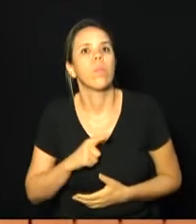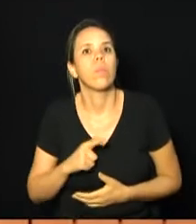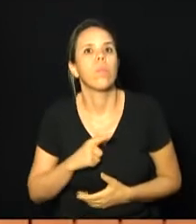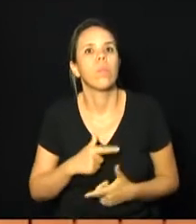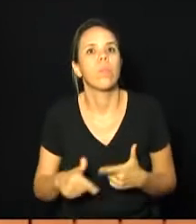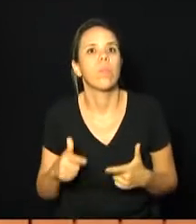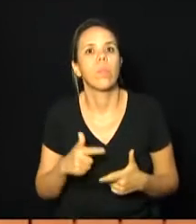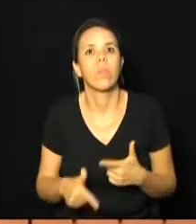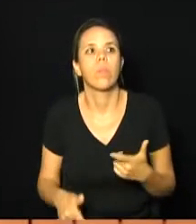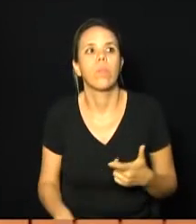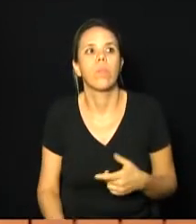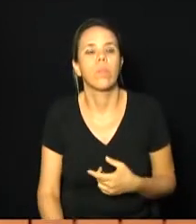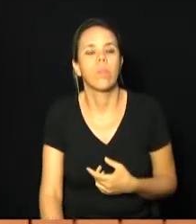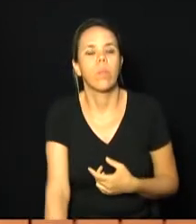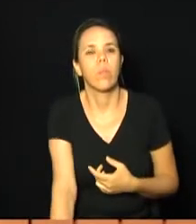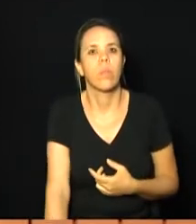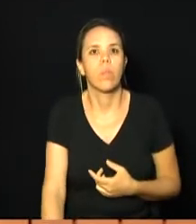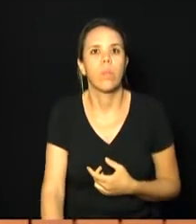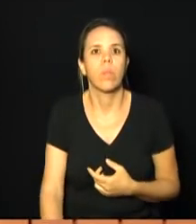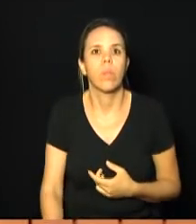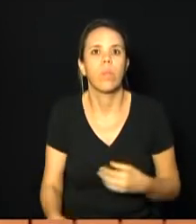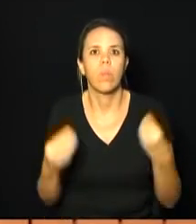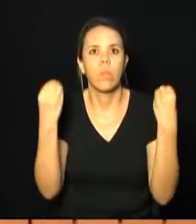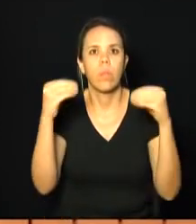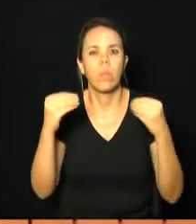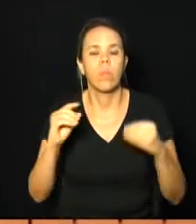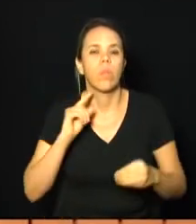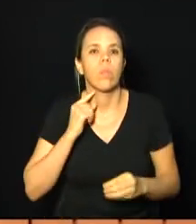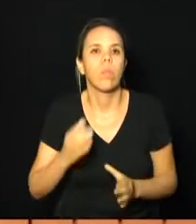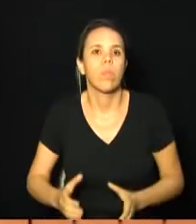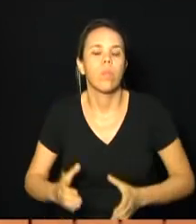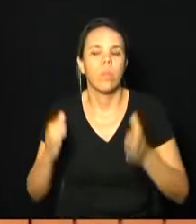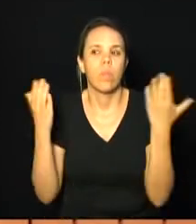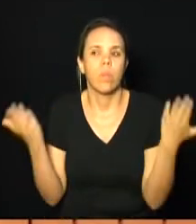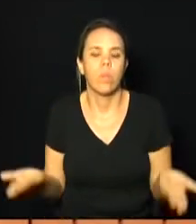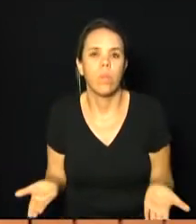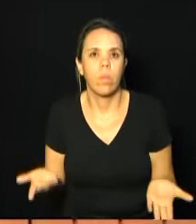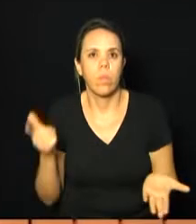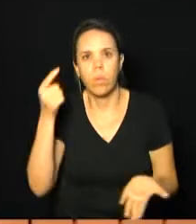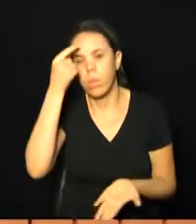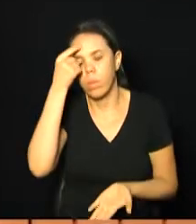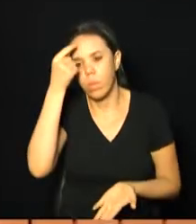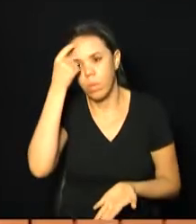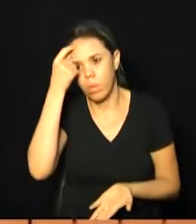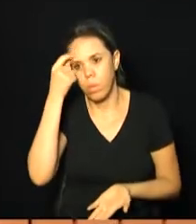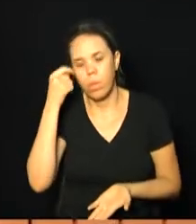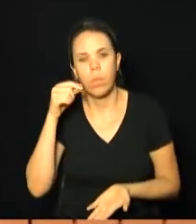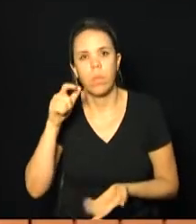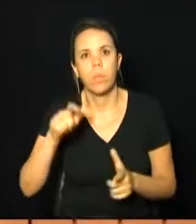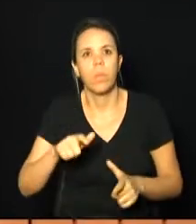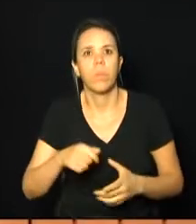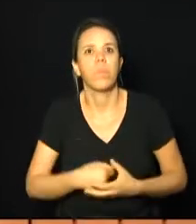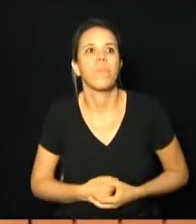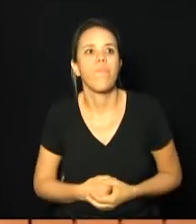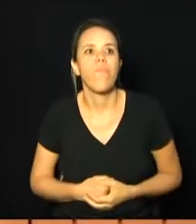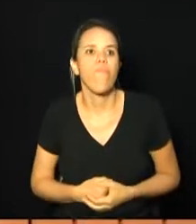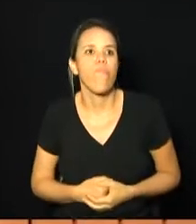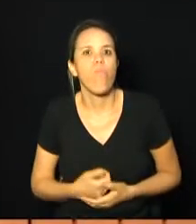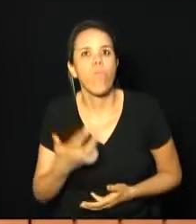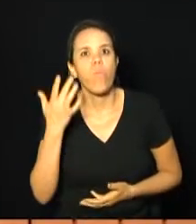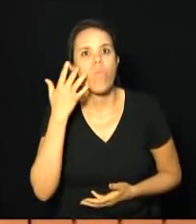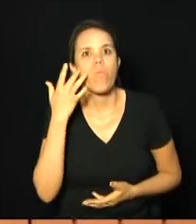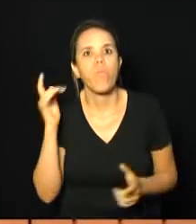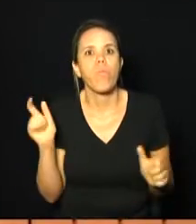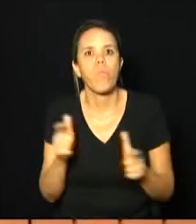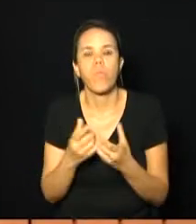problemas com isso. Com essa instalação dessas lixeiras, se eles se conscientizar que eles vão pegar lá, e eu acho que a gente vai